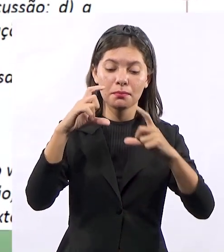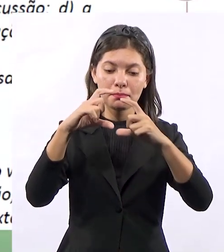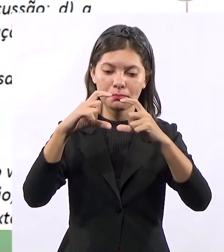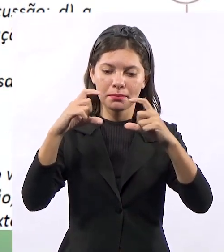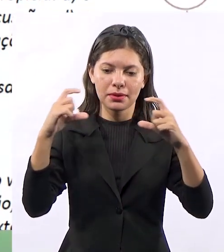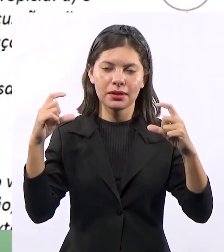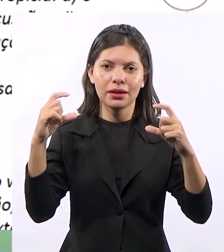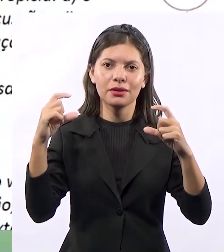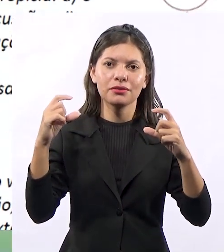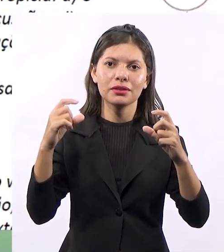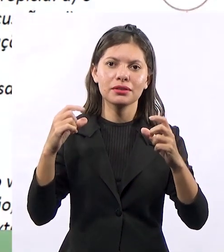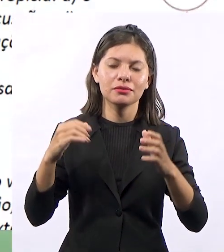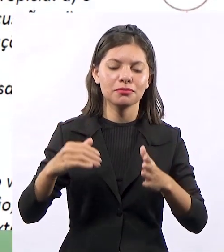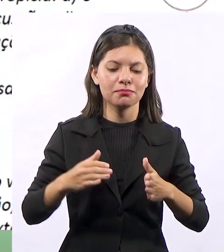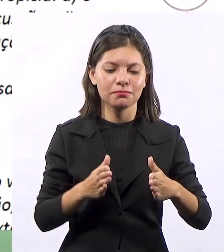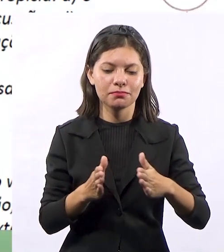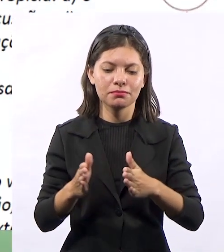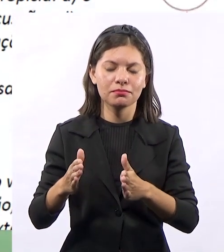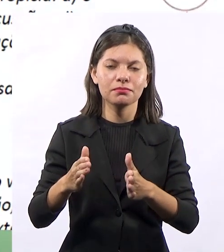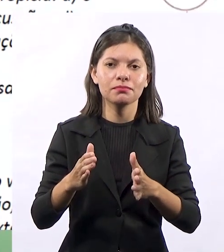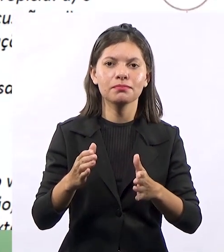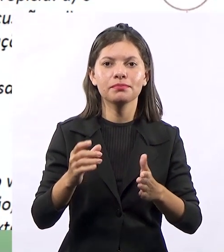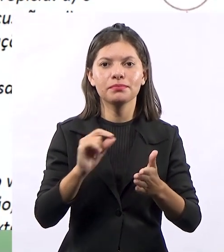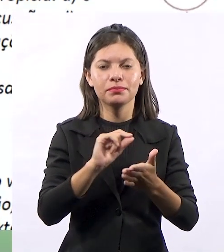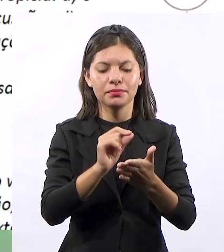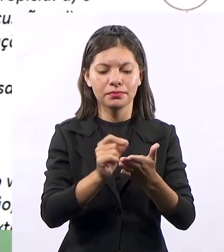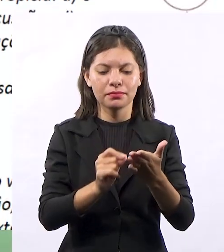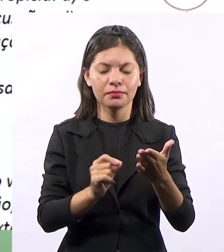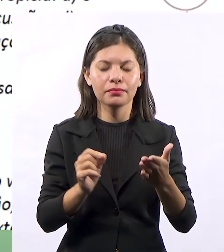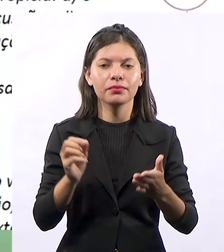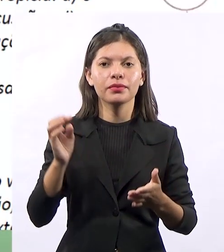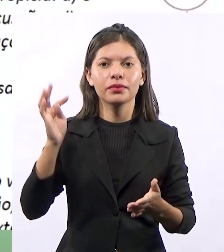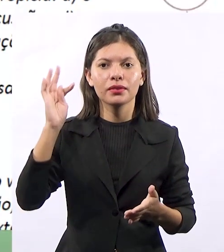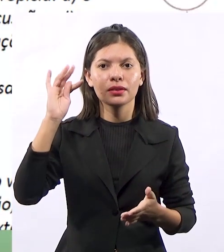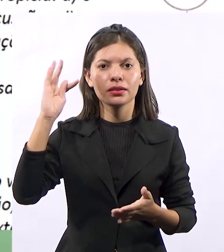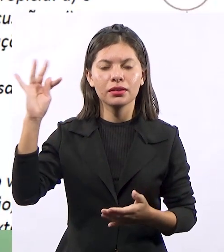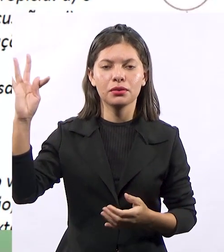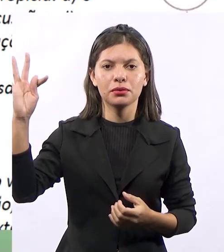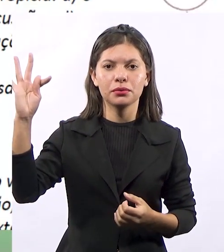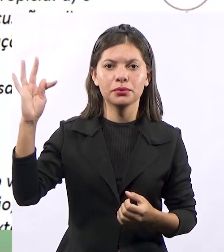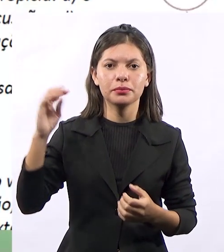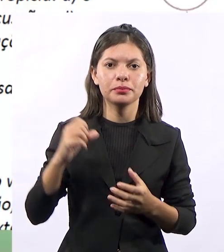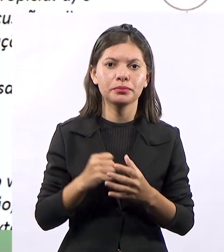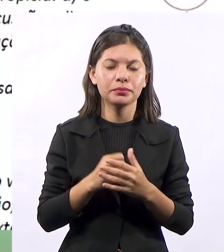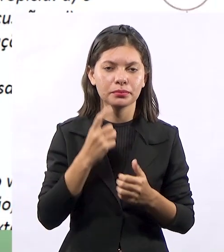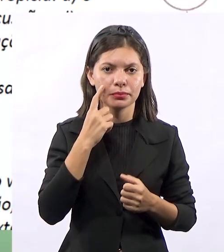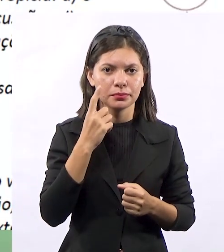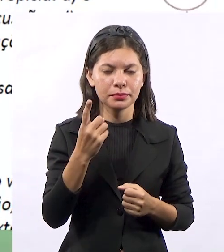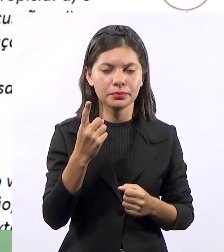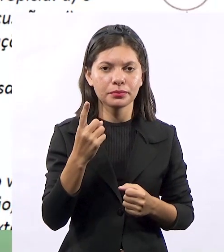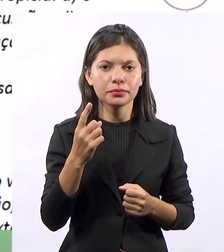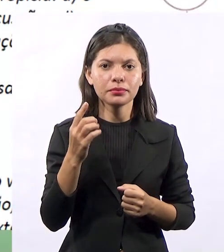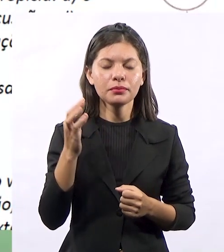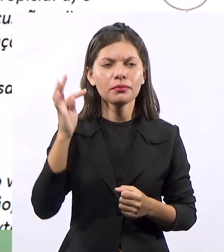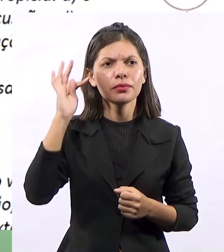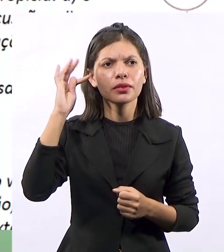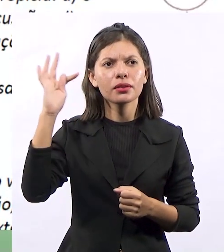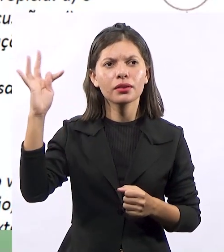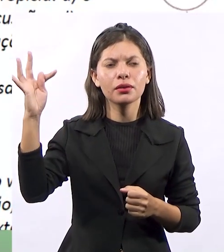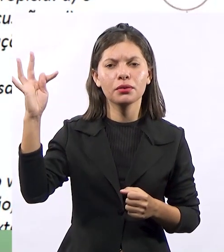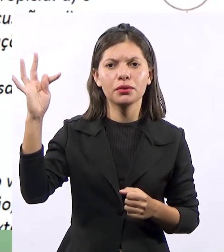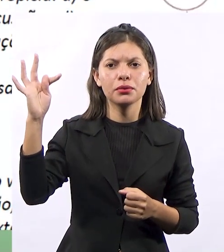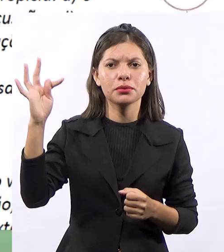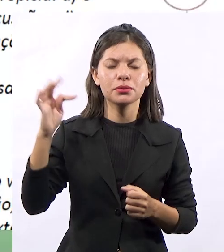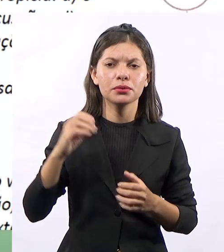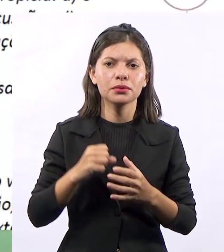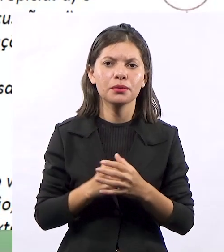me conduzir a esses aportes teóricos. Então, olha só, os aportes teóricos se baseiam